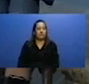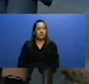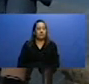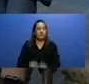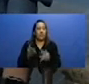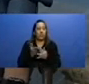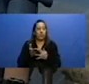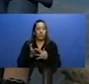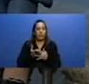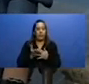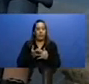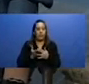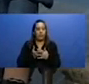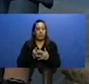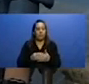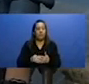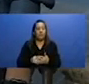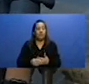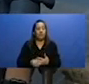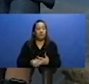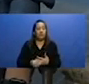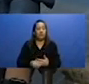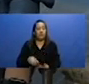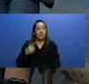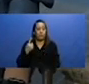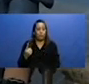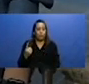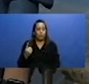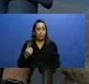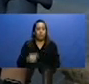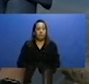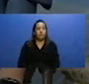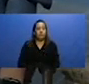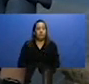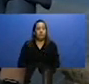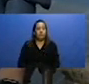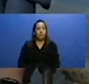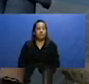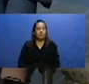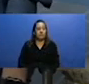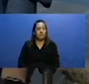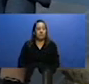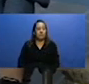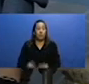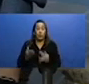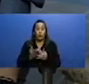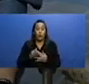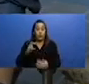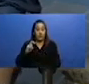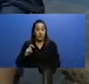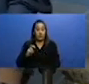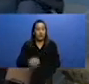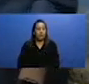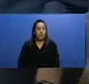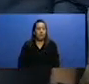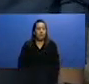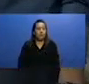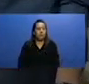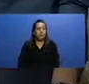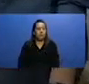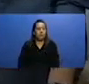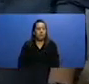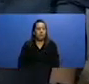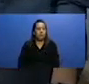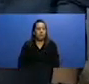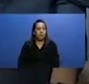olha só, tá vendo que é esse quadrinho? 1. Esse já tá preenchido, que é o 5. Esse,